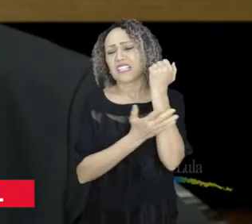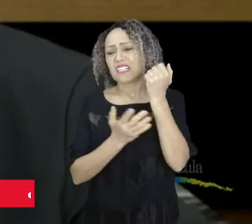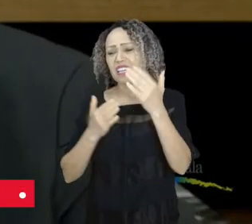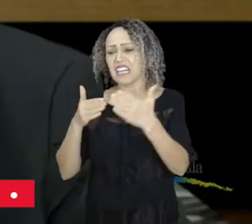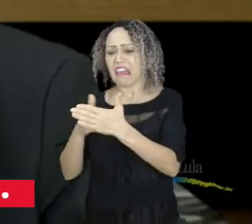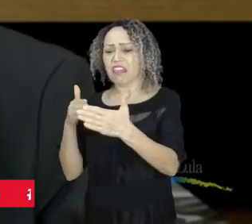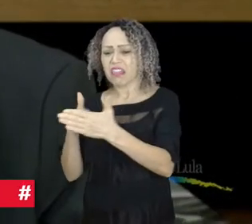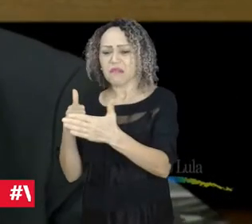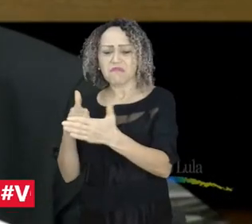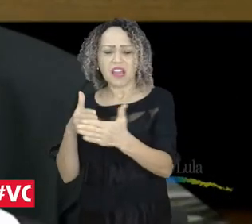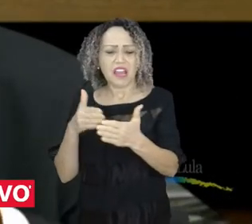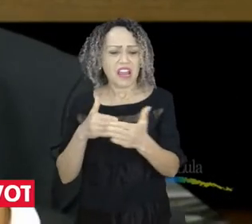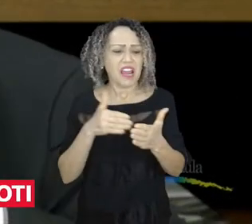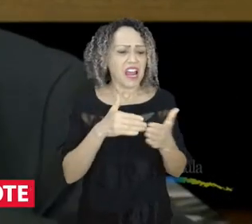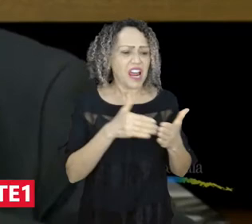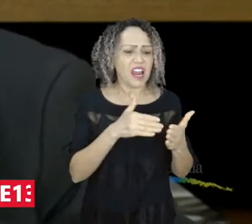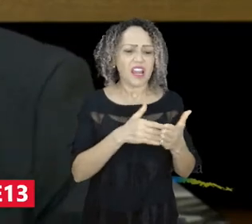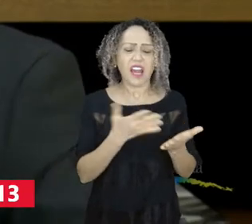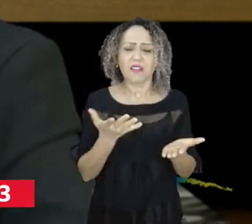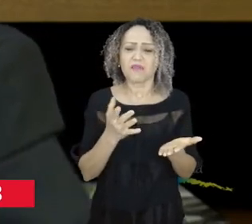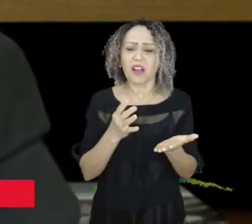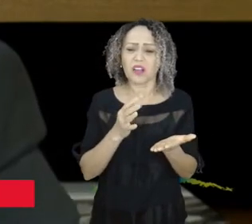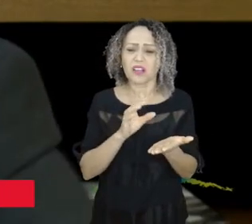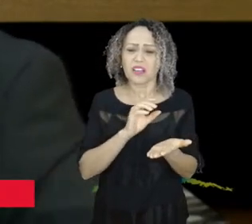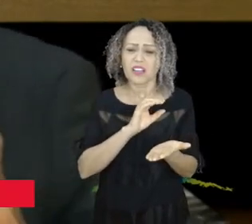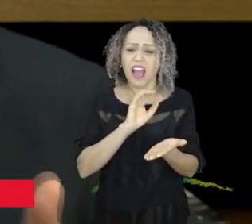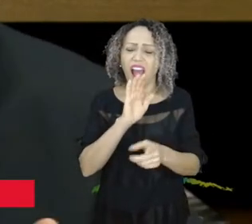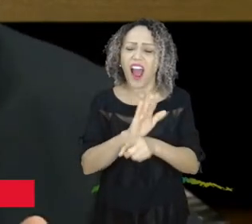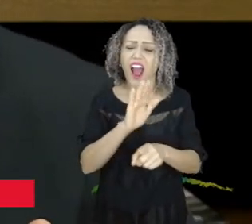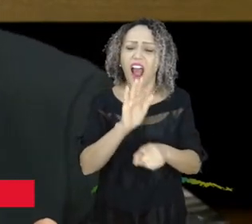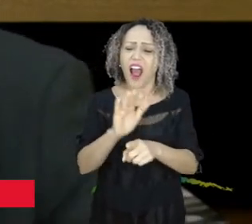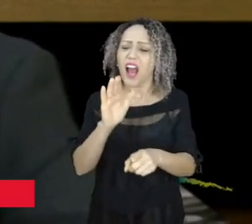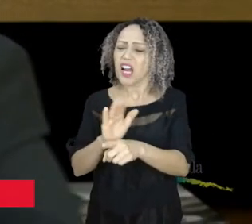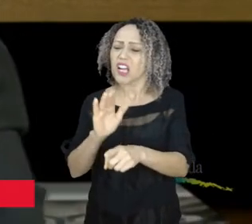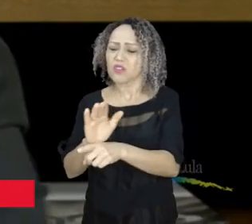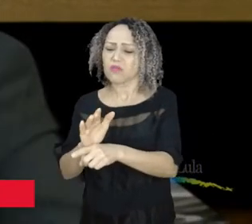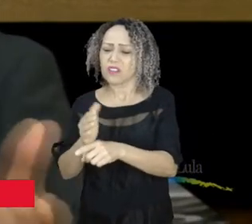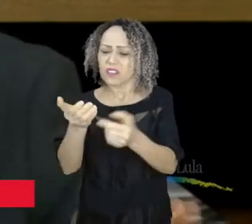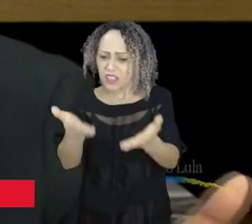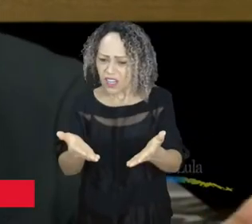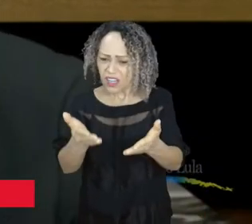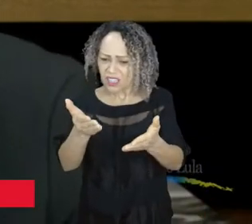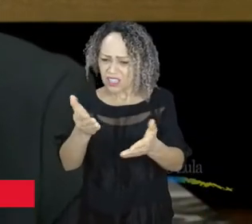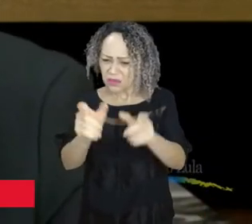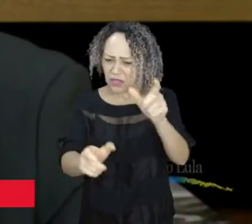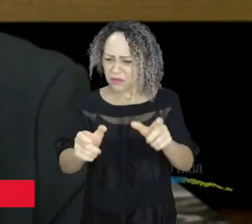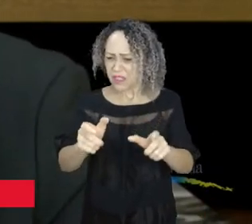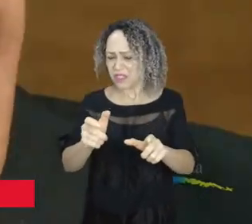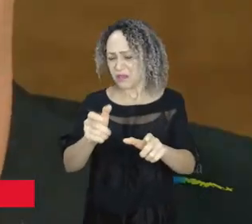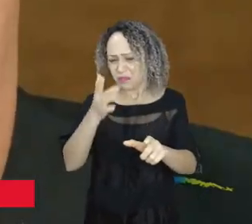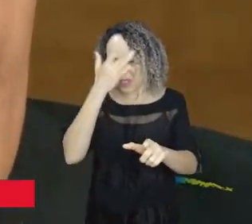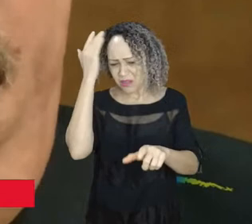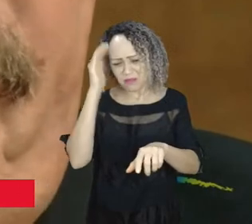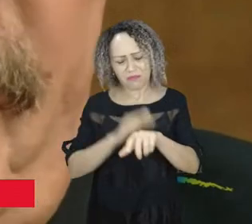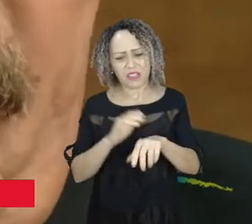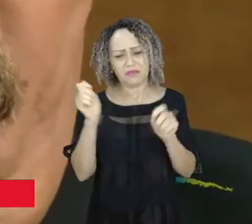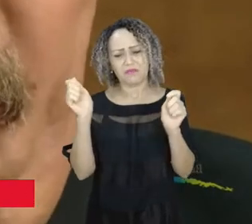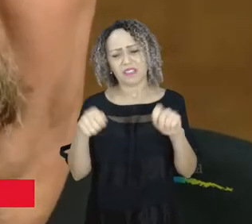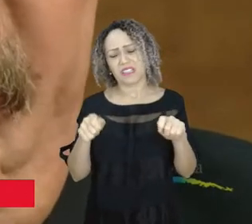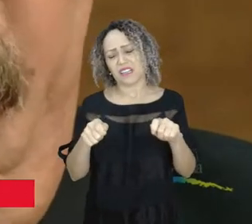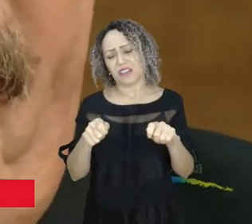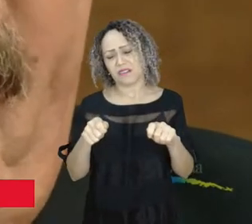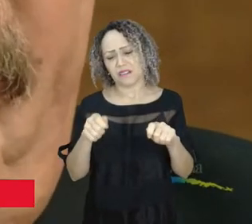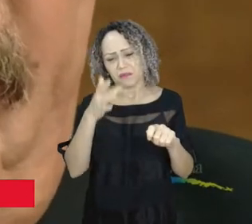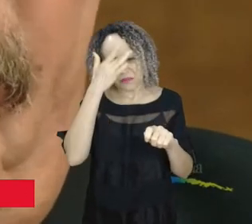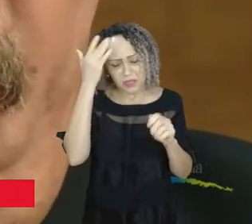ter cadastro, de você estar colocando o nome de pessoas que não precisavam para receber benefícios, que era para as pessoas mais pobres. Ainda hoje eu tenho